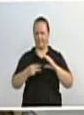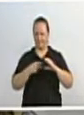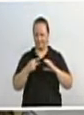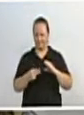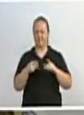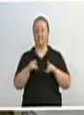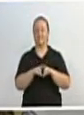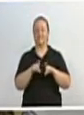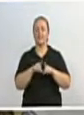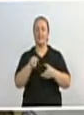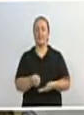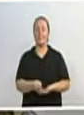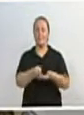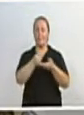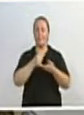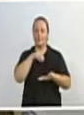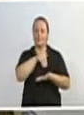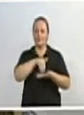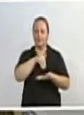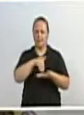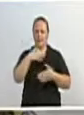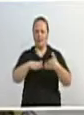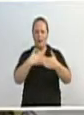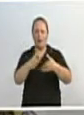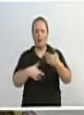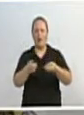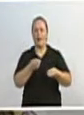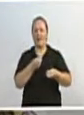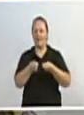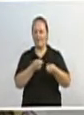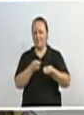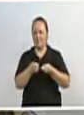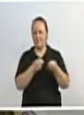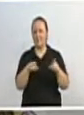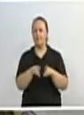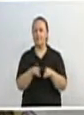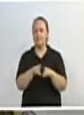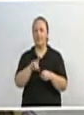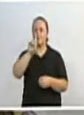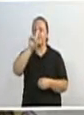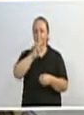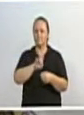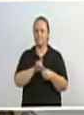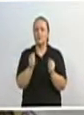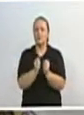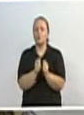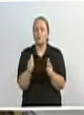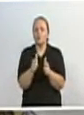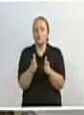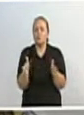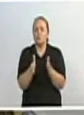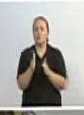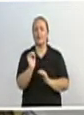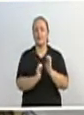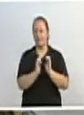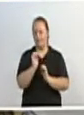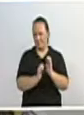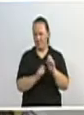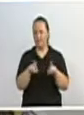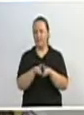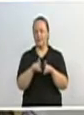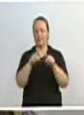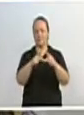de Desenvolvimento Econômico, que tem uma diretoria da micro e pequena empresa, e o apoio da